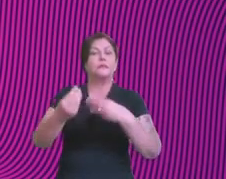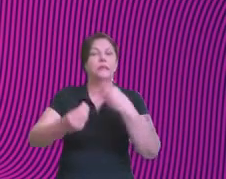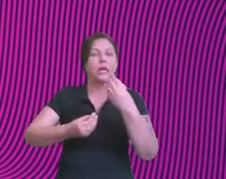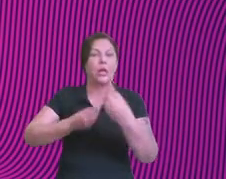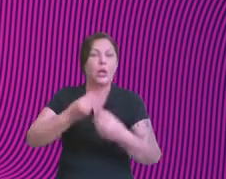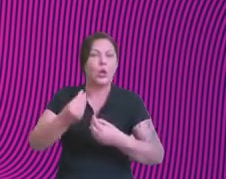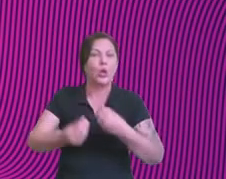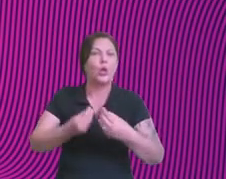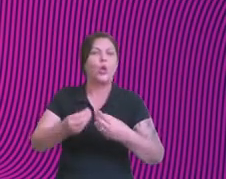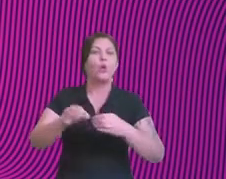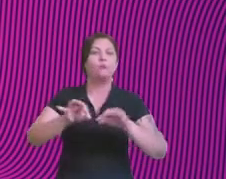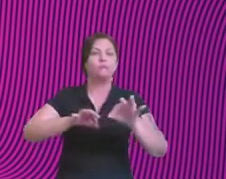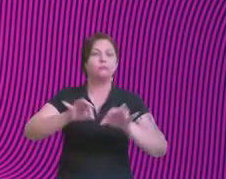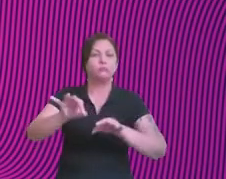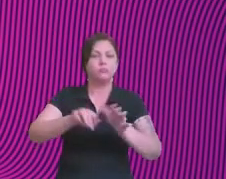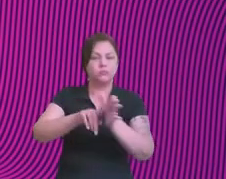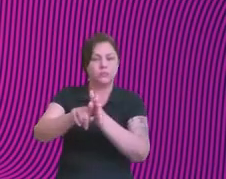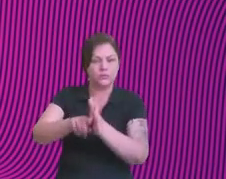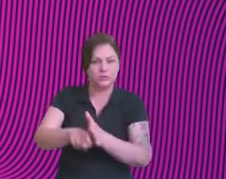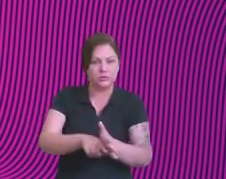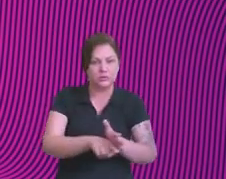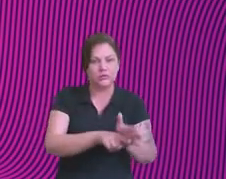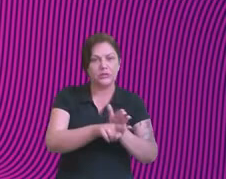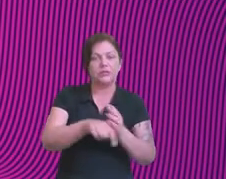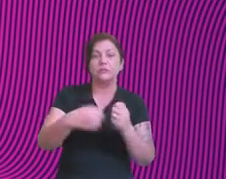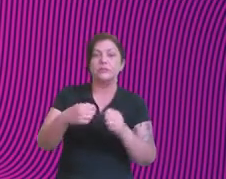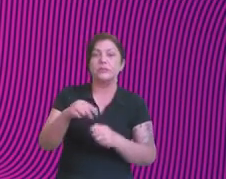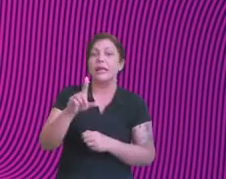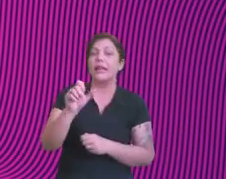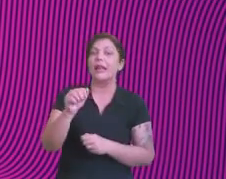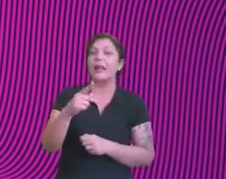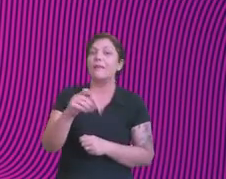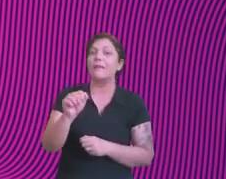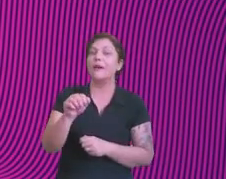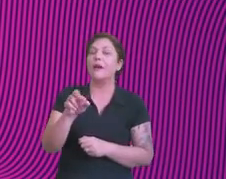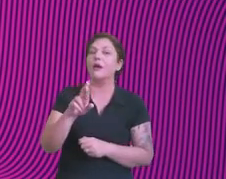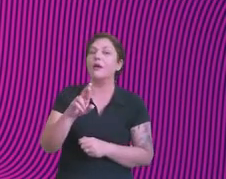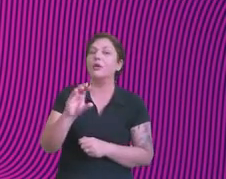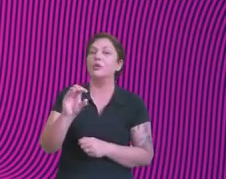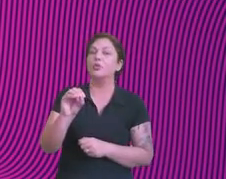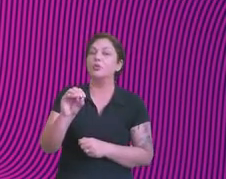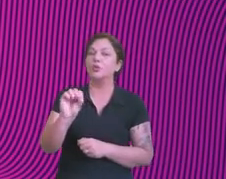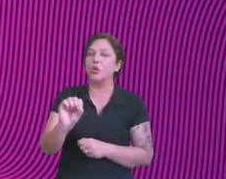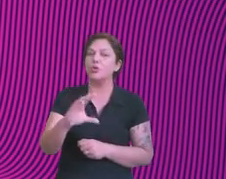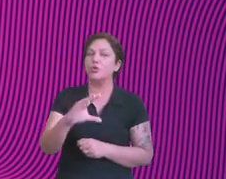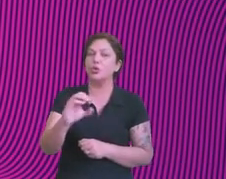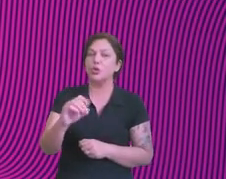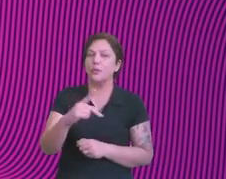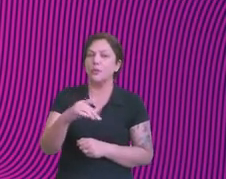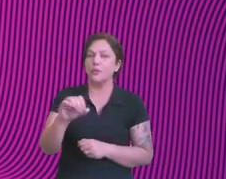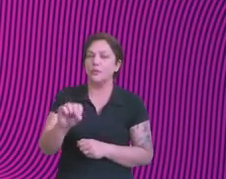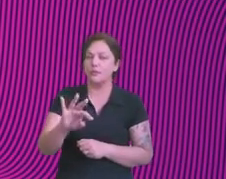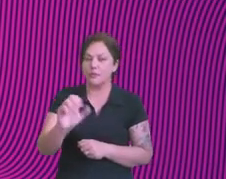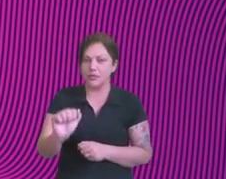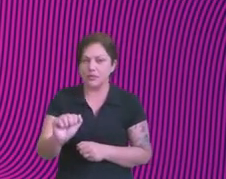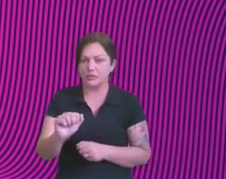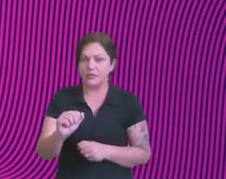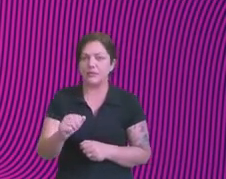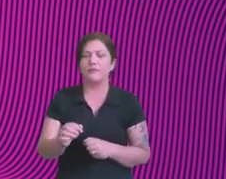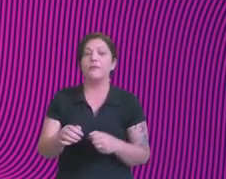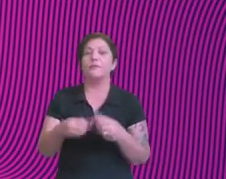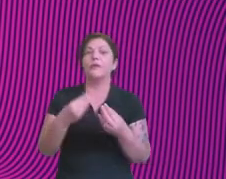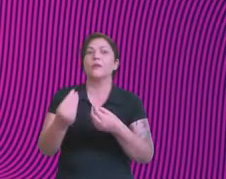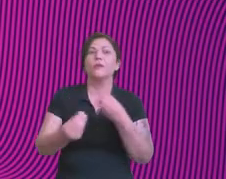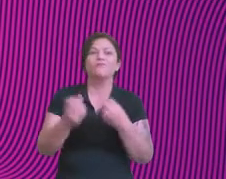de uma laparoscopia estadiadora. Então, assim, eu acho que o difícil e o fundamental da discussão está